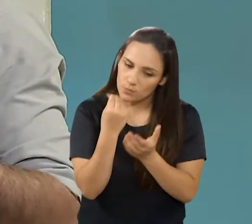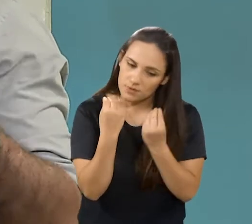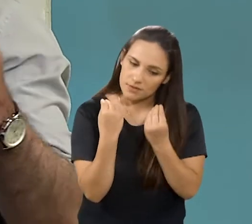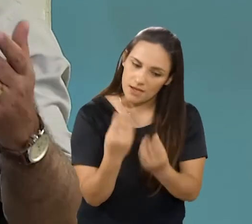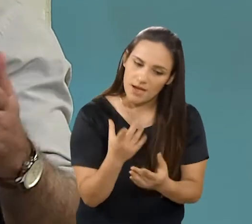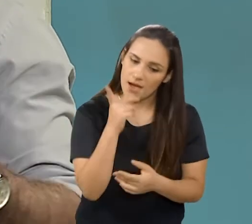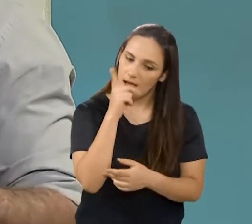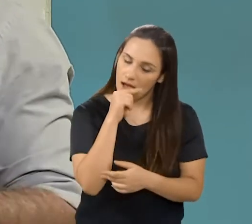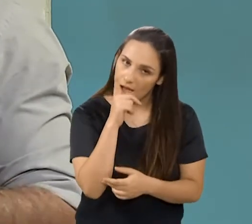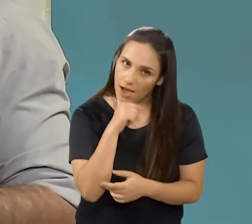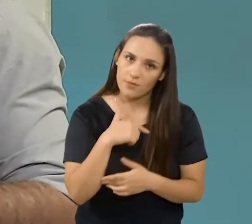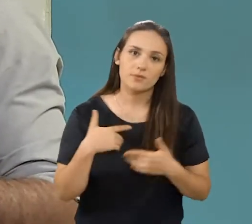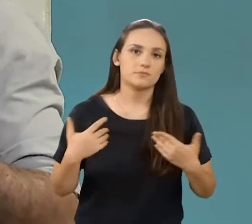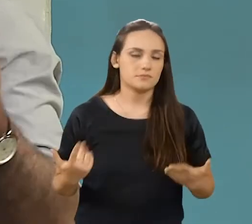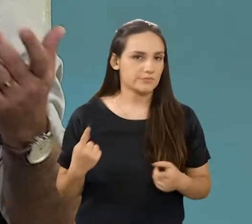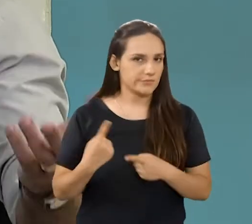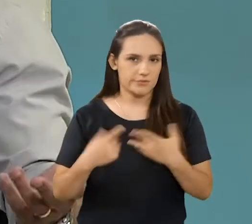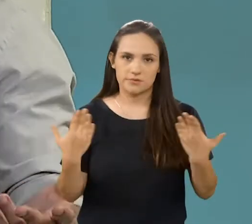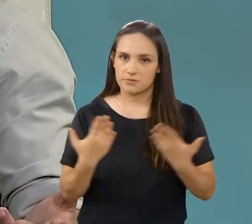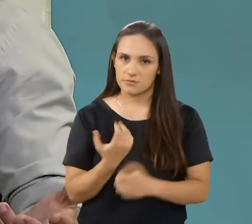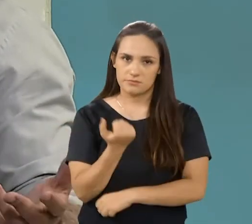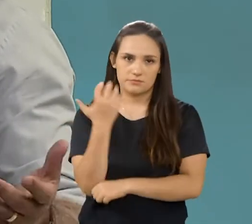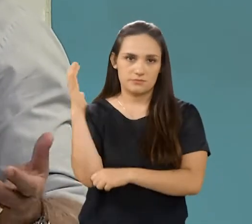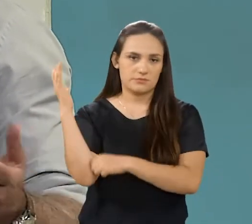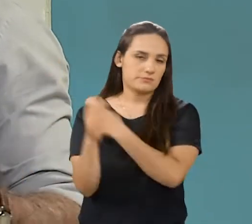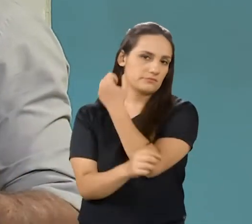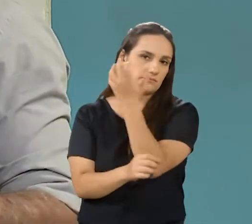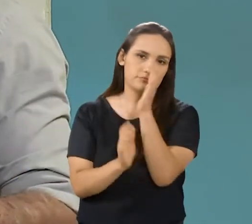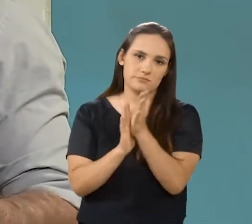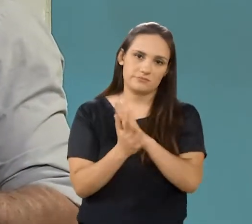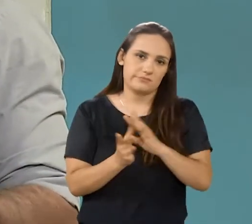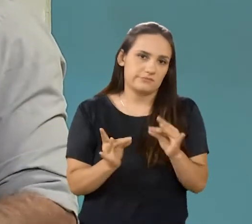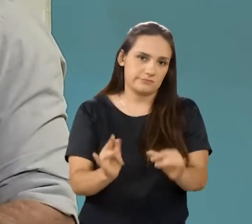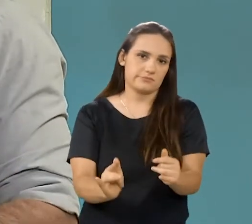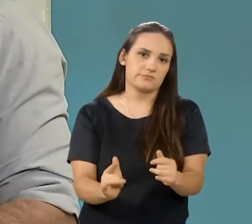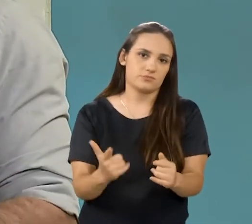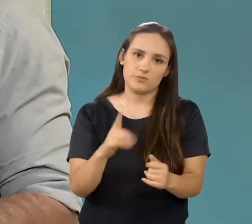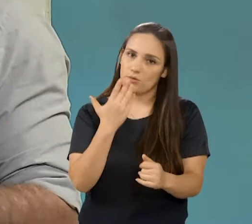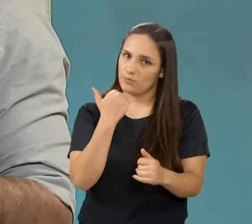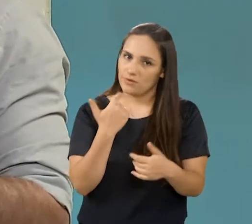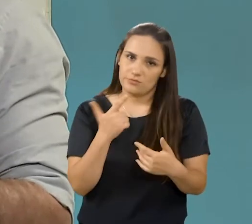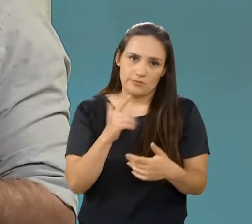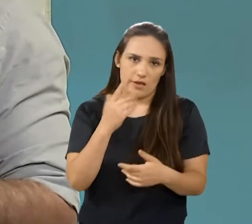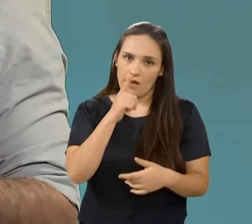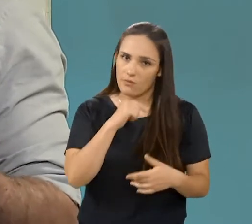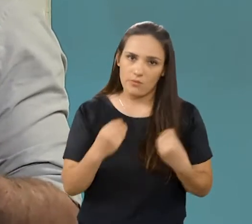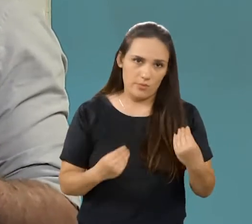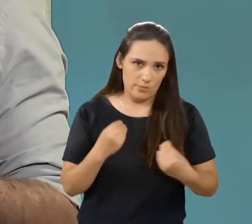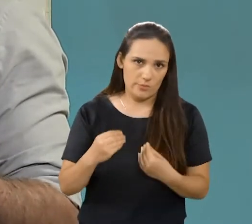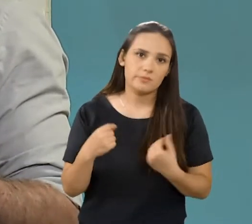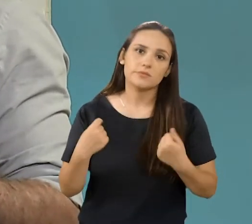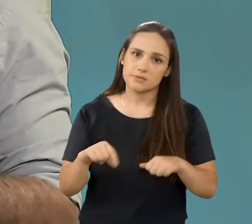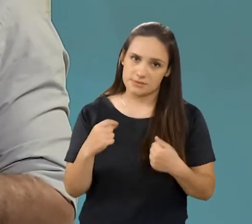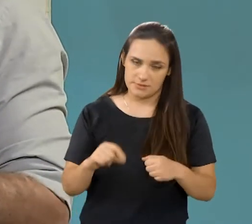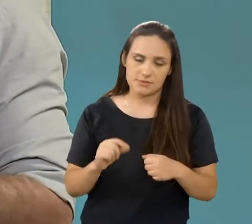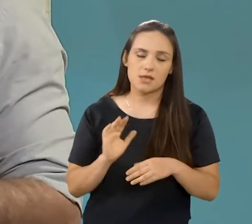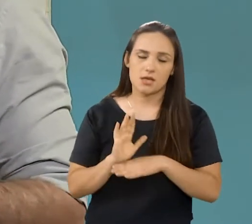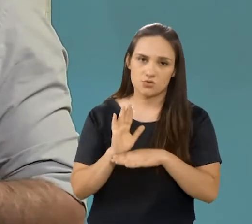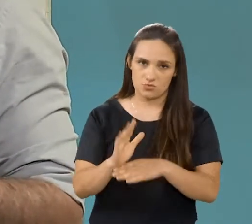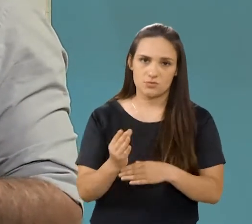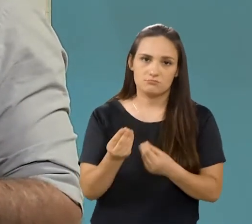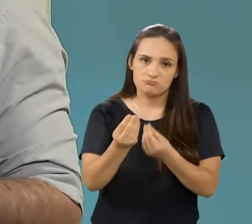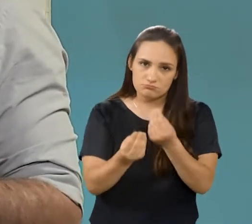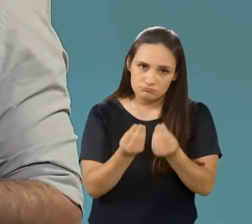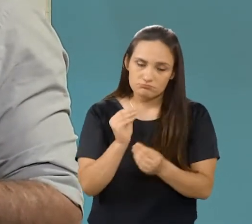de água, que a gente sabe porque, como a vegetação está queimada, ele fica sem o alimento. Não tem o que comer, né? Então, é um trabalho nesse momento de resgate. A